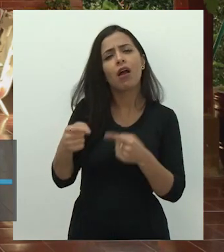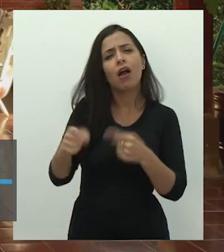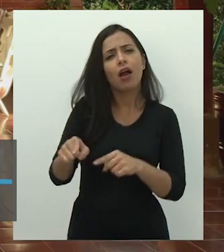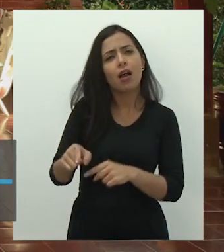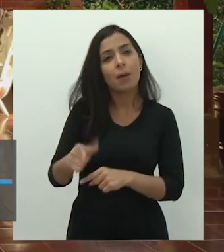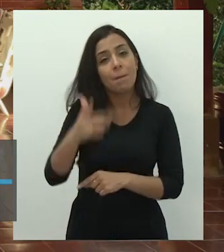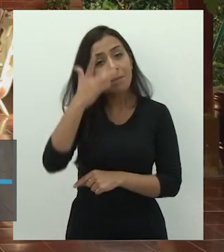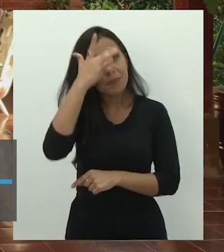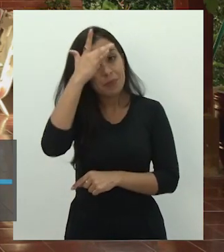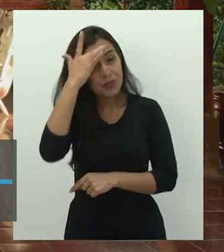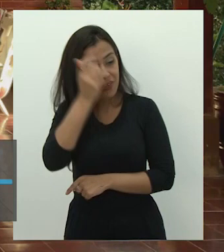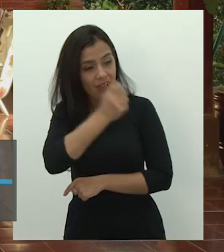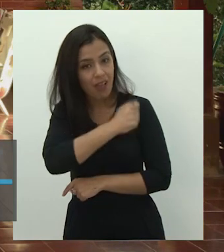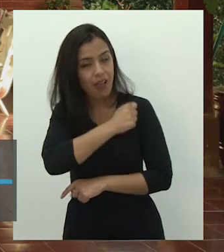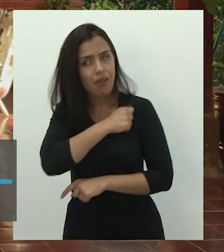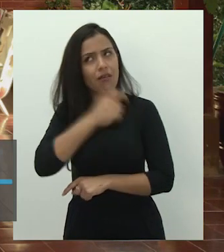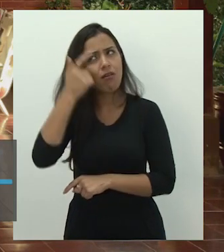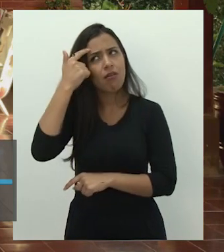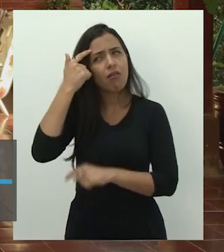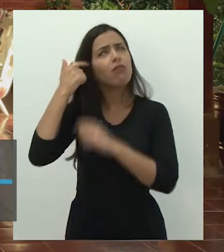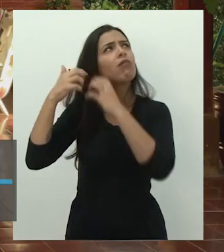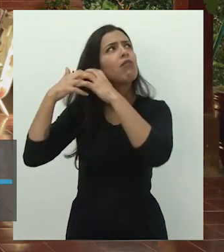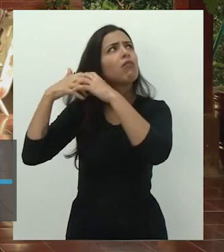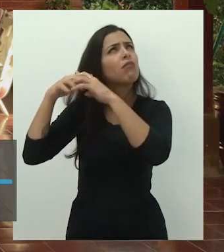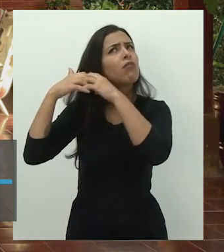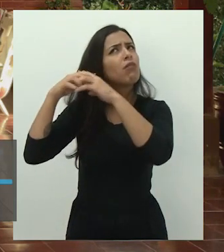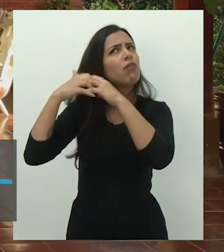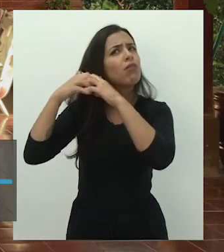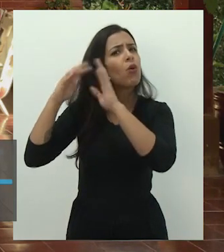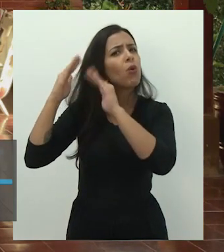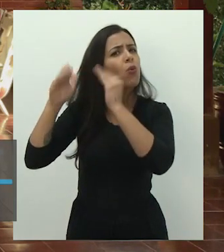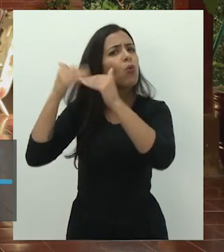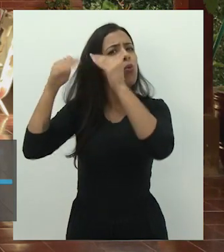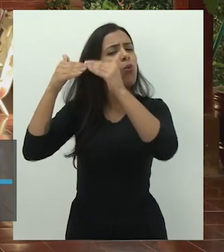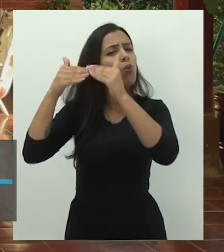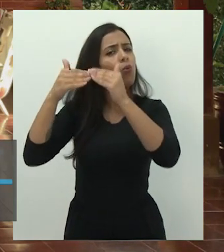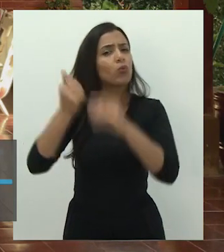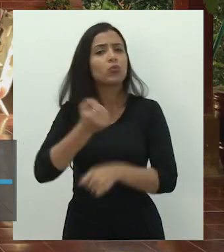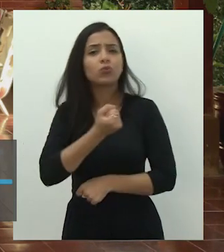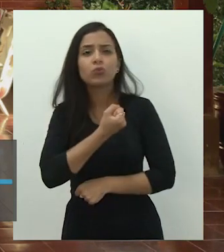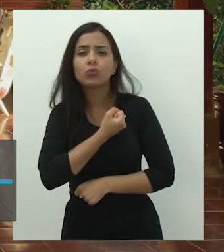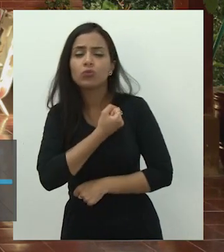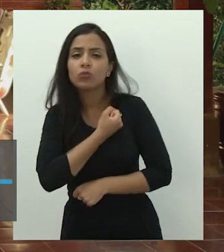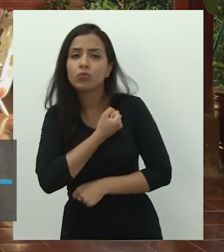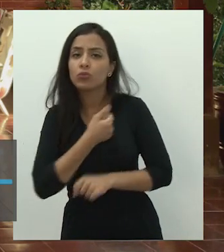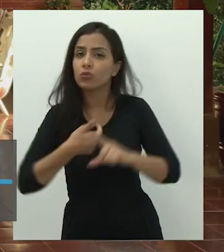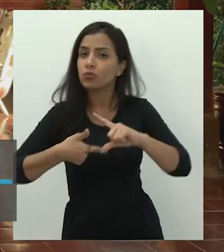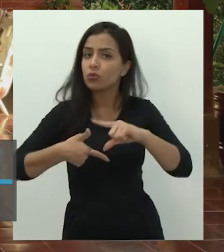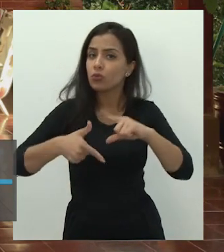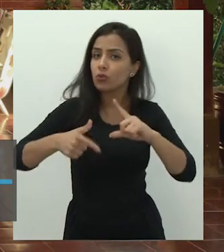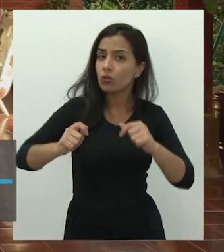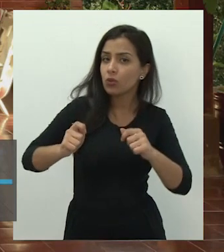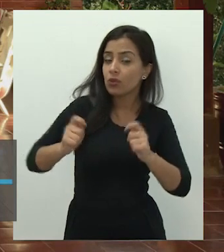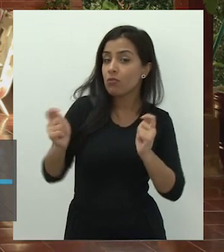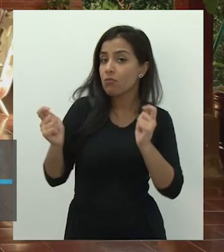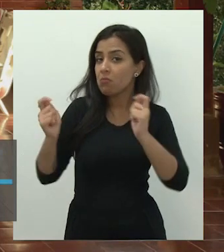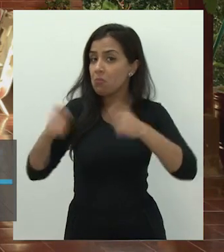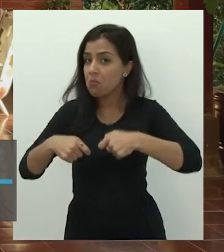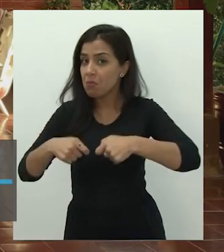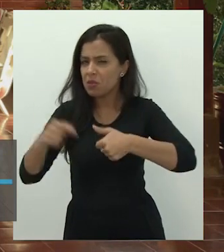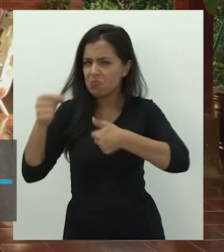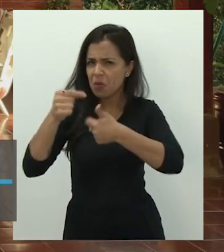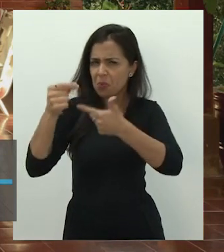pensamento numérico, algébrico, geométrico, probabilístico. Mas